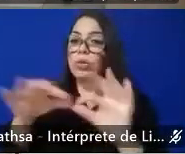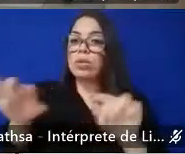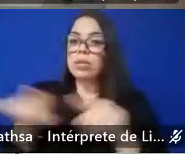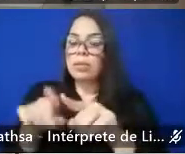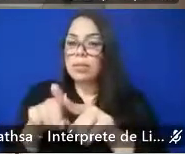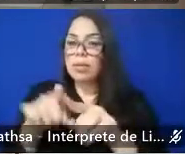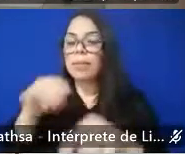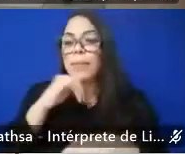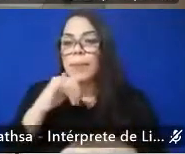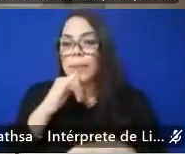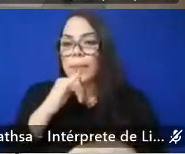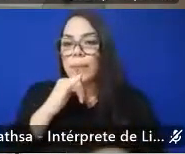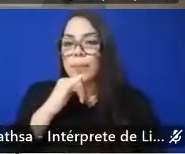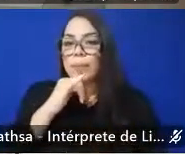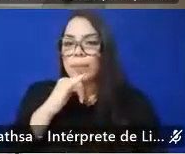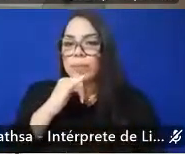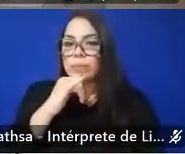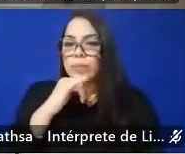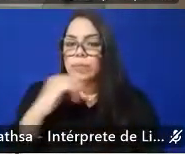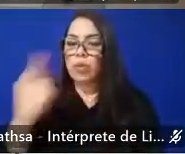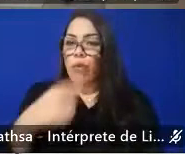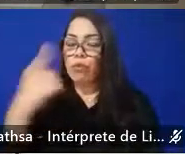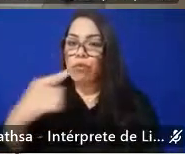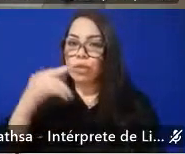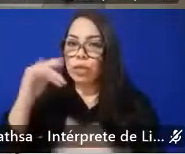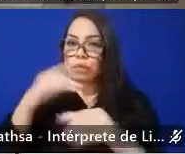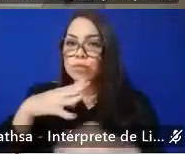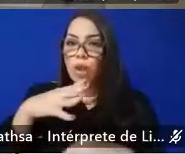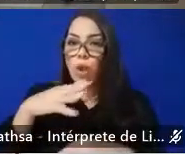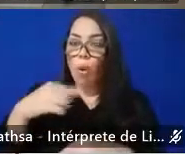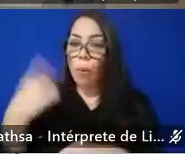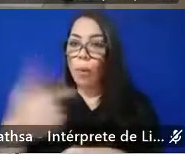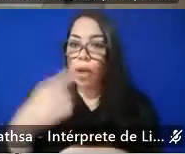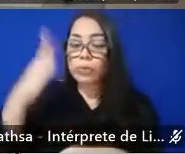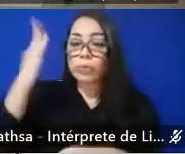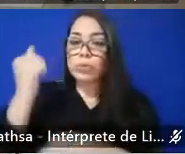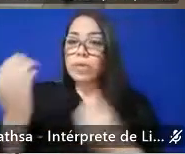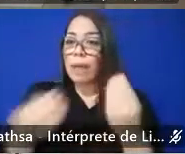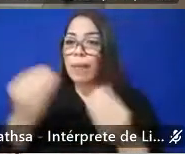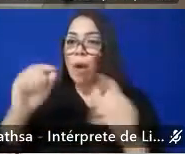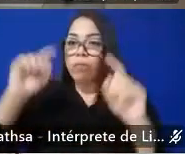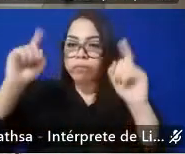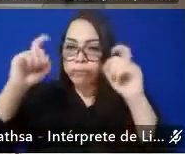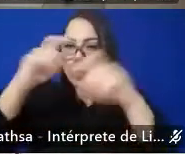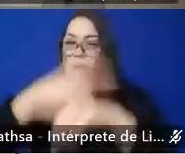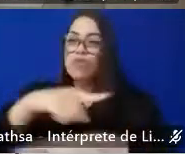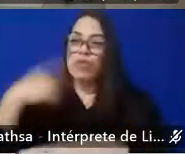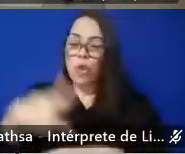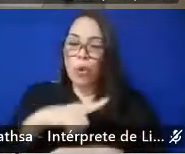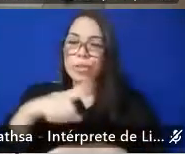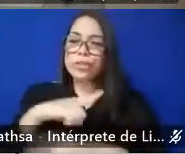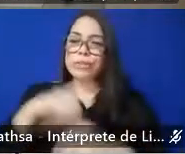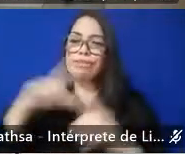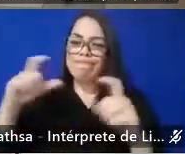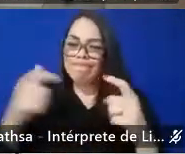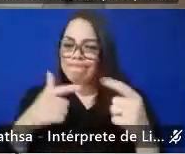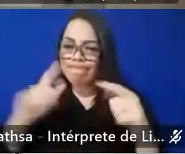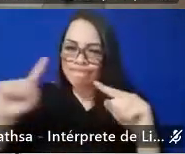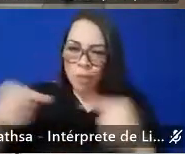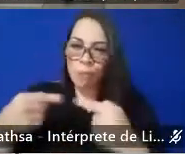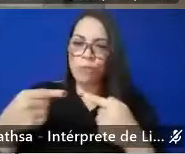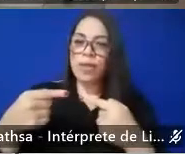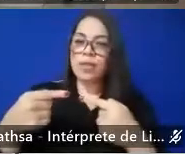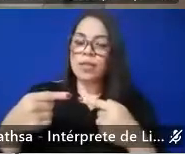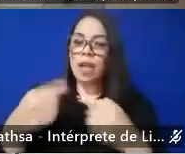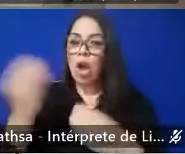que nos acompanham sabem das dificuldades que enfrentamos em relação da harmonização